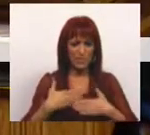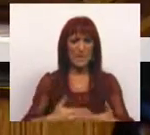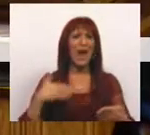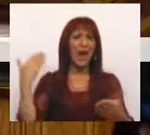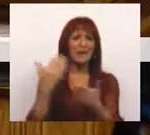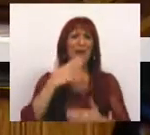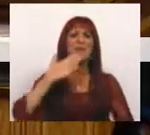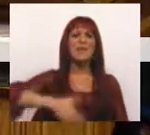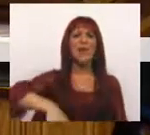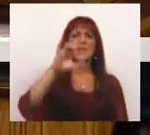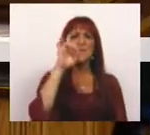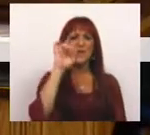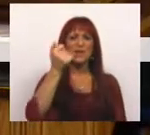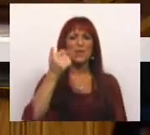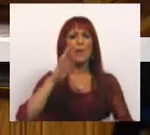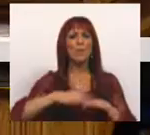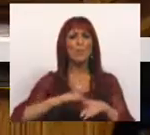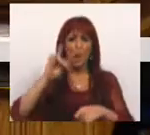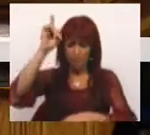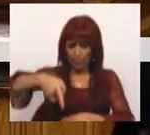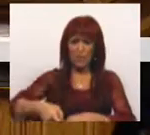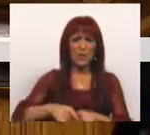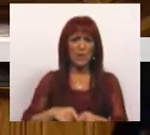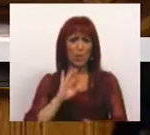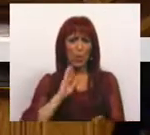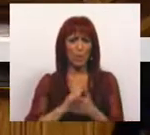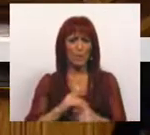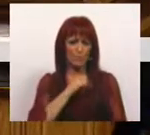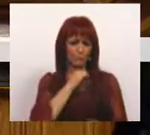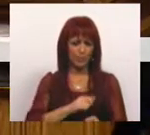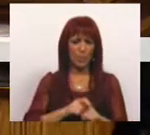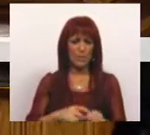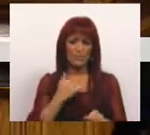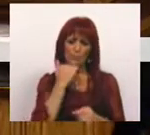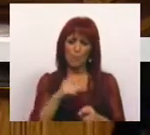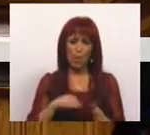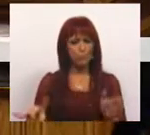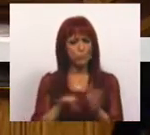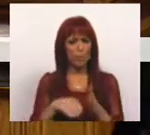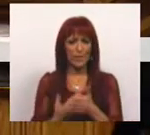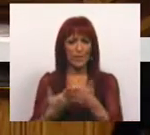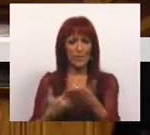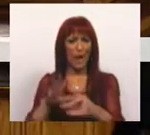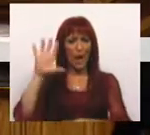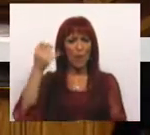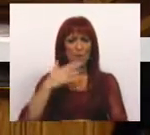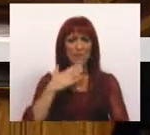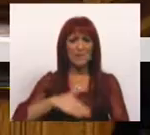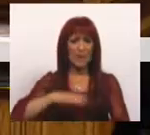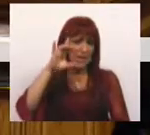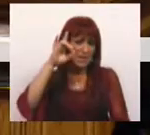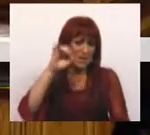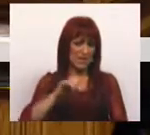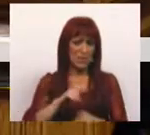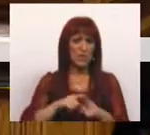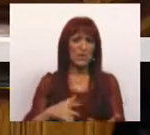aos 65 anos, por imposição da última revalidação da habilitação legal para condução, que ocorria aos 60 anos,